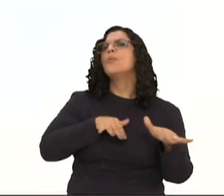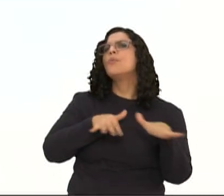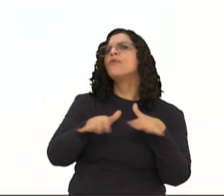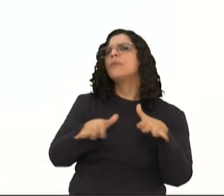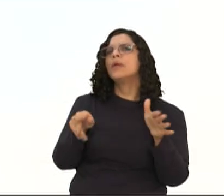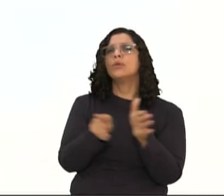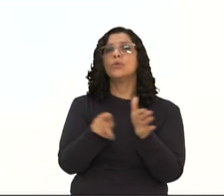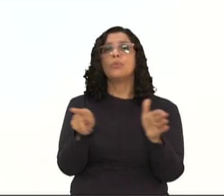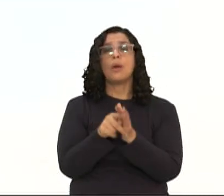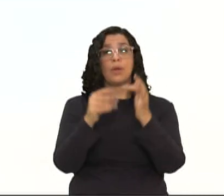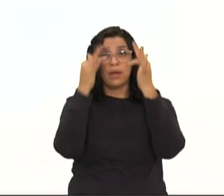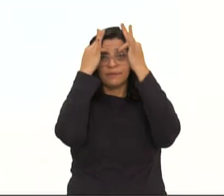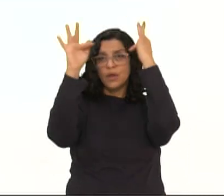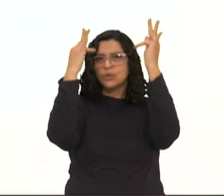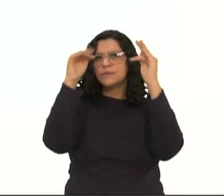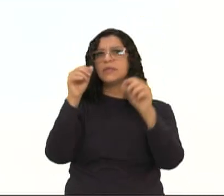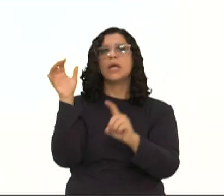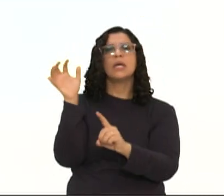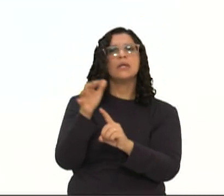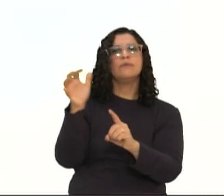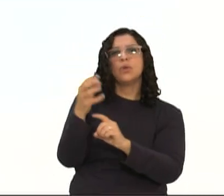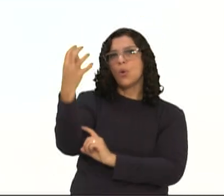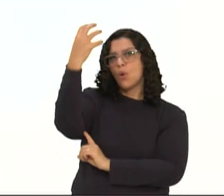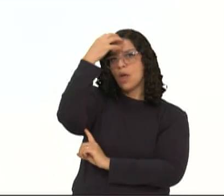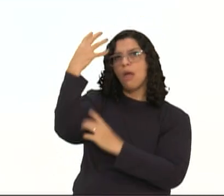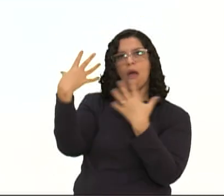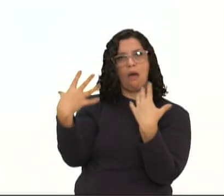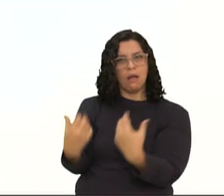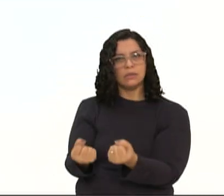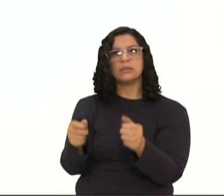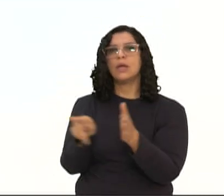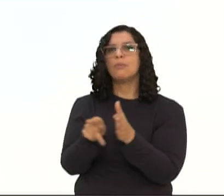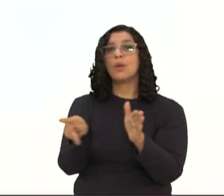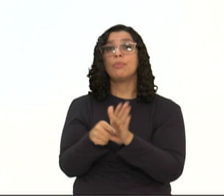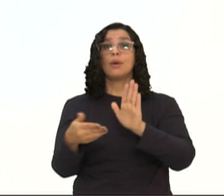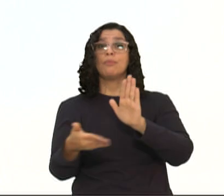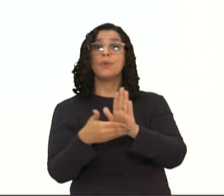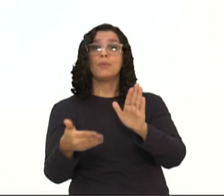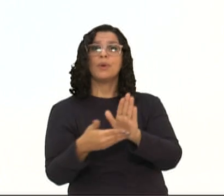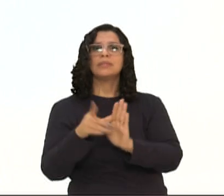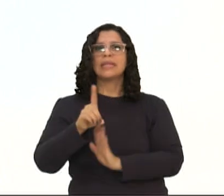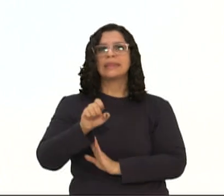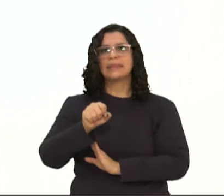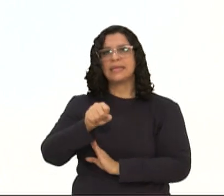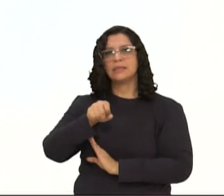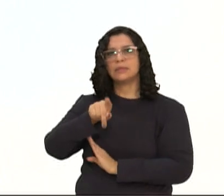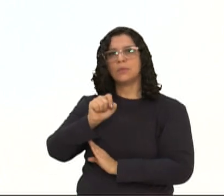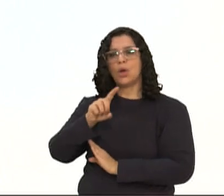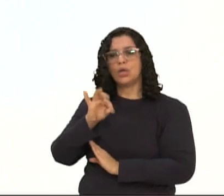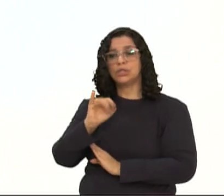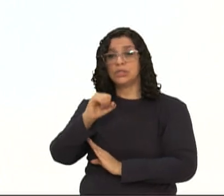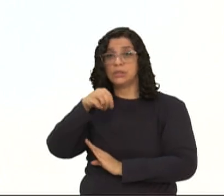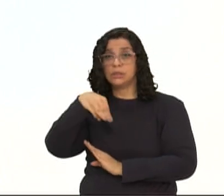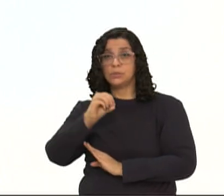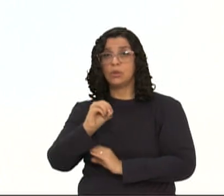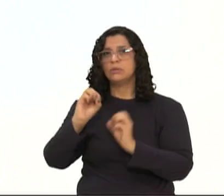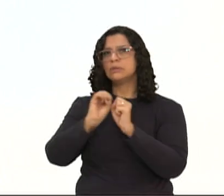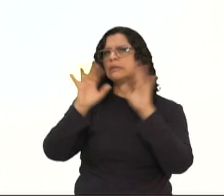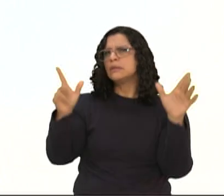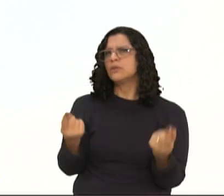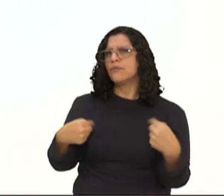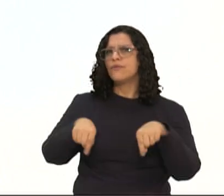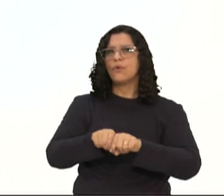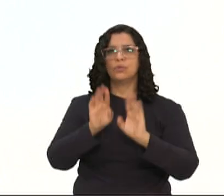movimento filosófico influenciou monarcas a aderirem ao despotismo esclarecido? Deixo um tempo aí para vocês responderem e